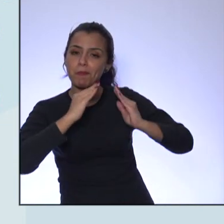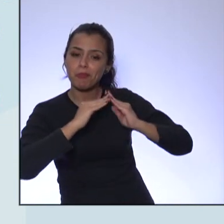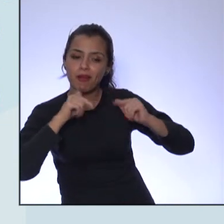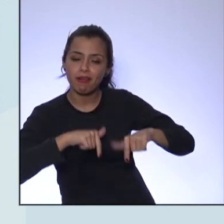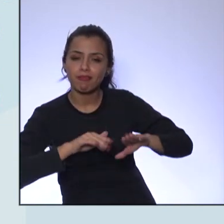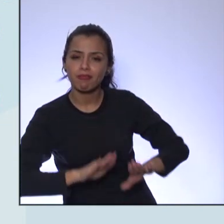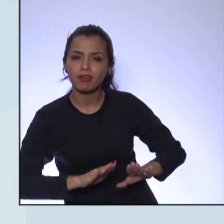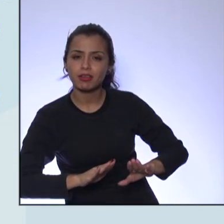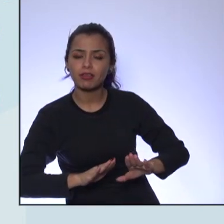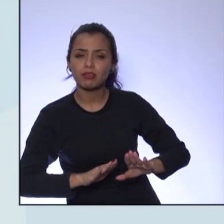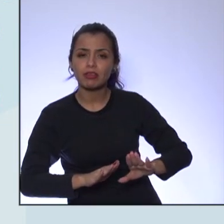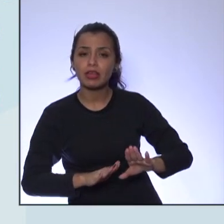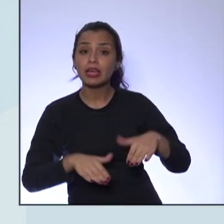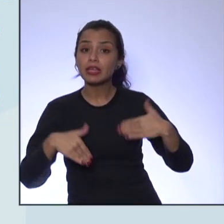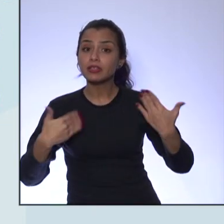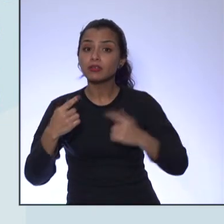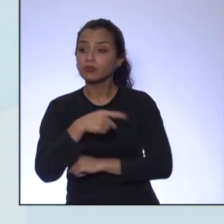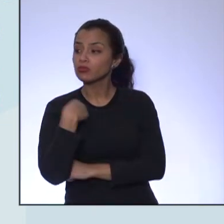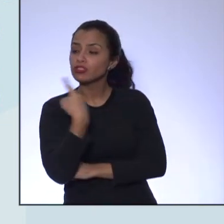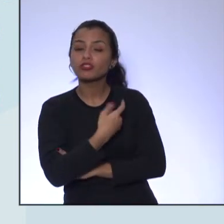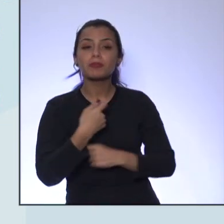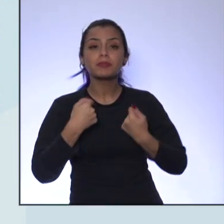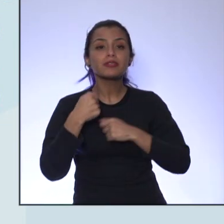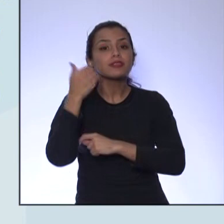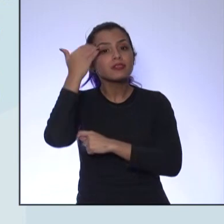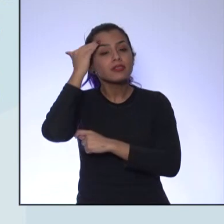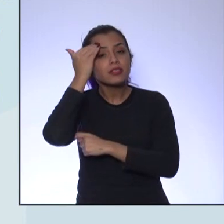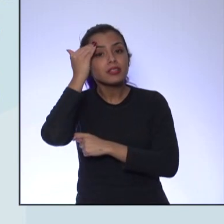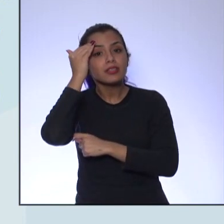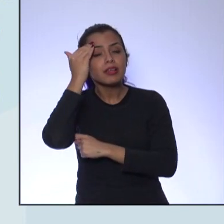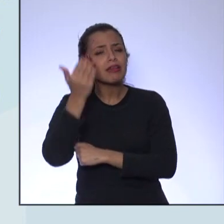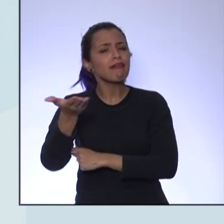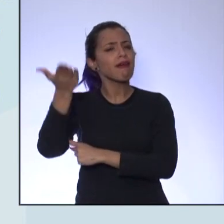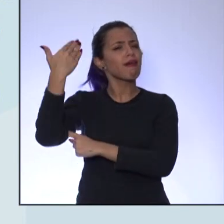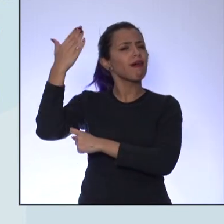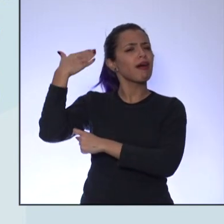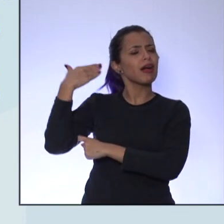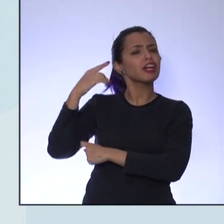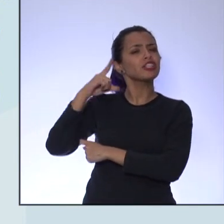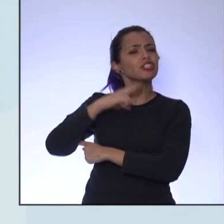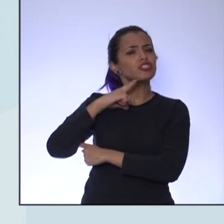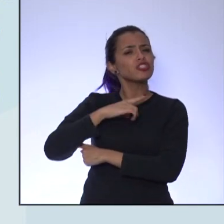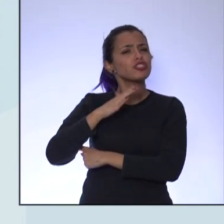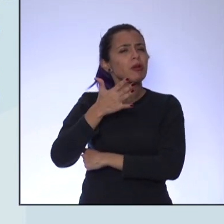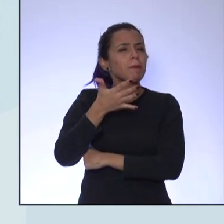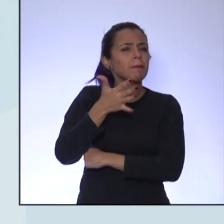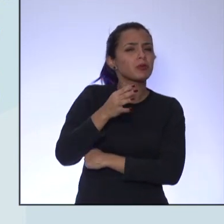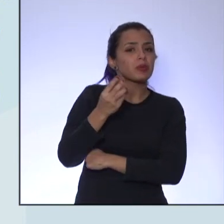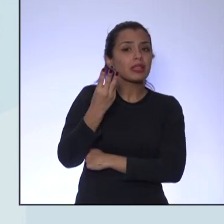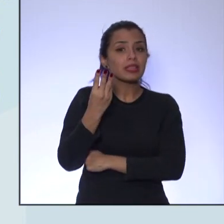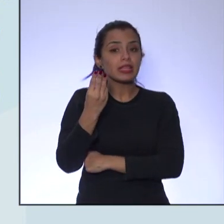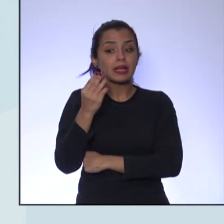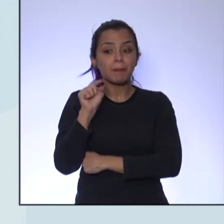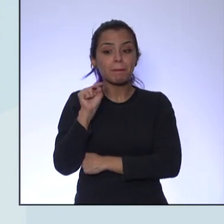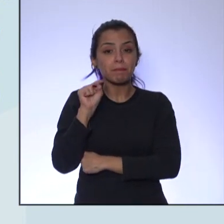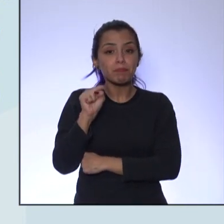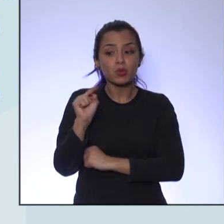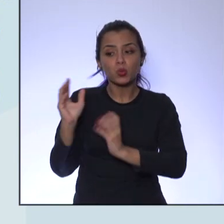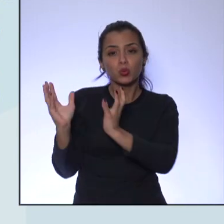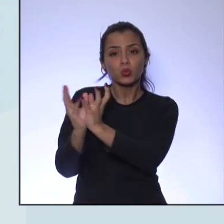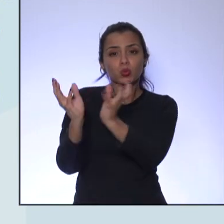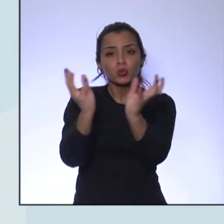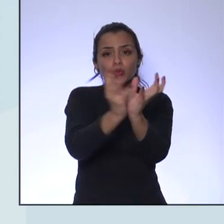nesse momento, a gente precisa levar em consideração que existia na América cerca de 3.000 grupos com línguas e dialetos